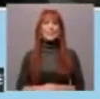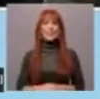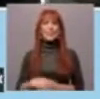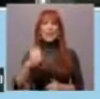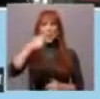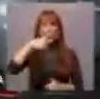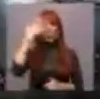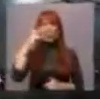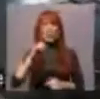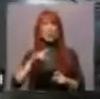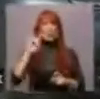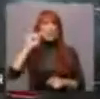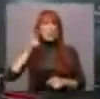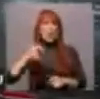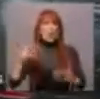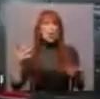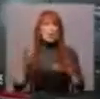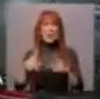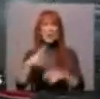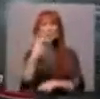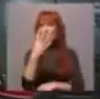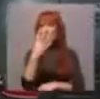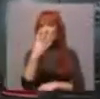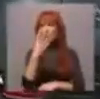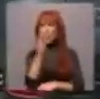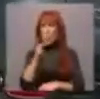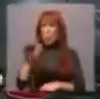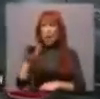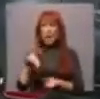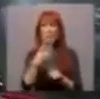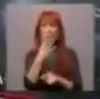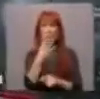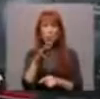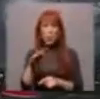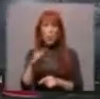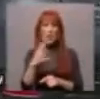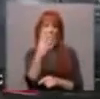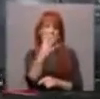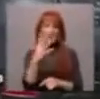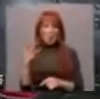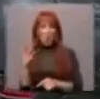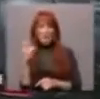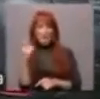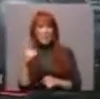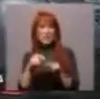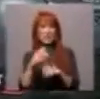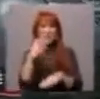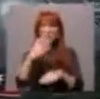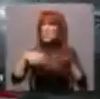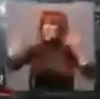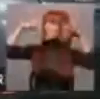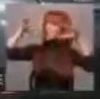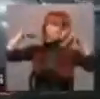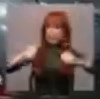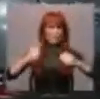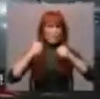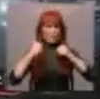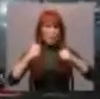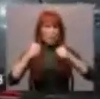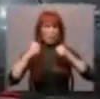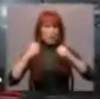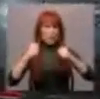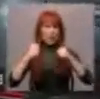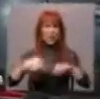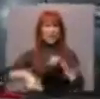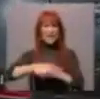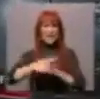Bom dia, o que se sabe é que por volta das 4:15, entre as 4 e as 4:30, no meio de chuva muito intensa, tão intensa que um taxista